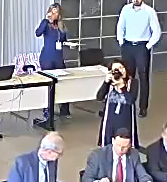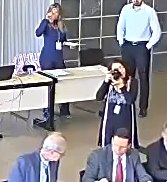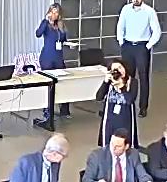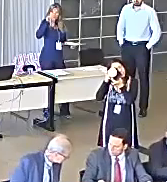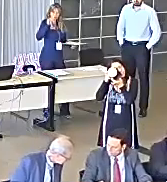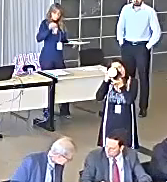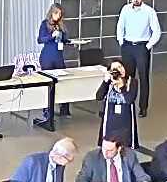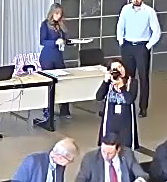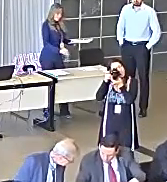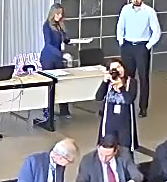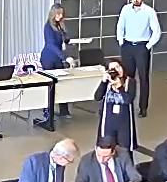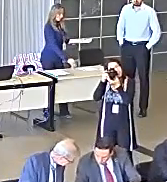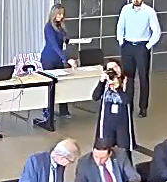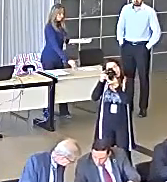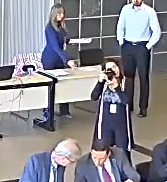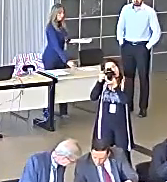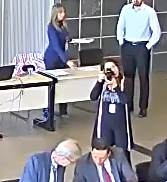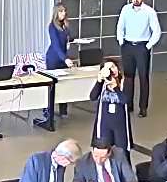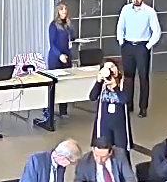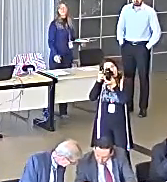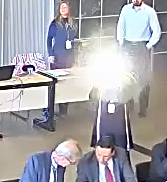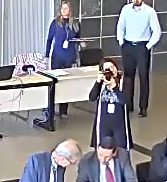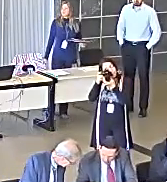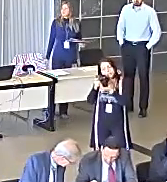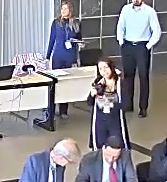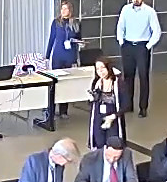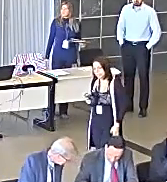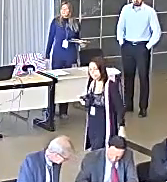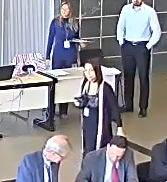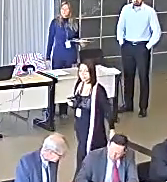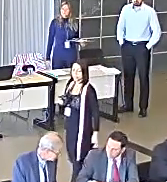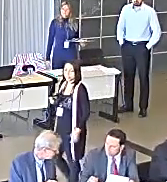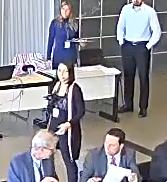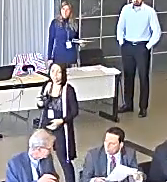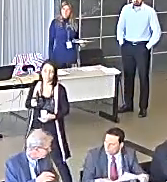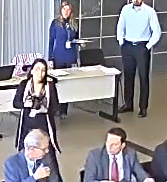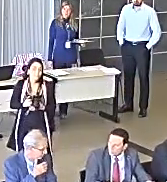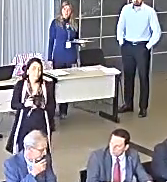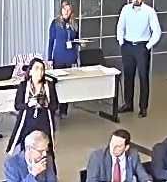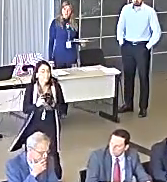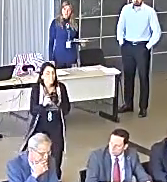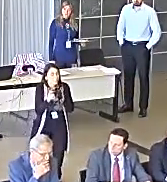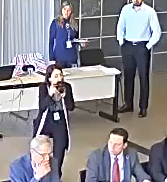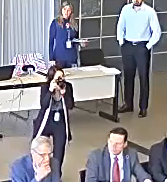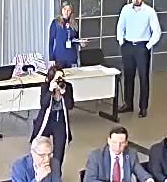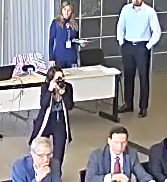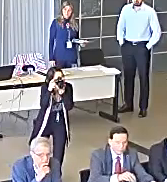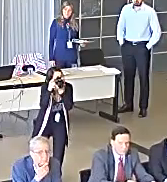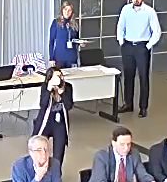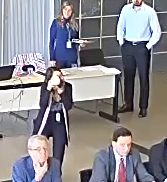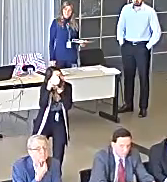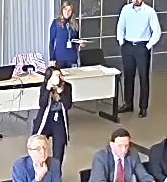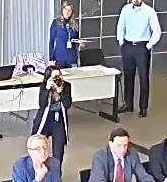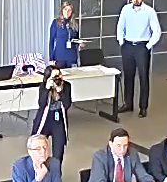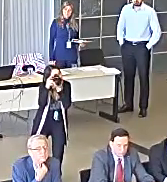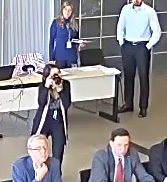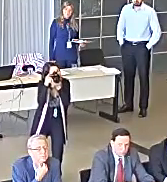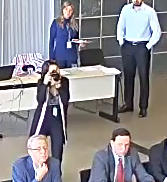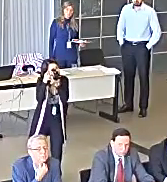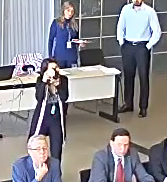senhoras e nós aqui que somos da comissão outros deputados precisamos nos